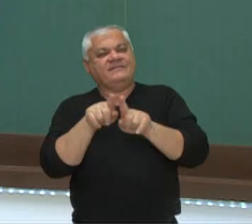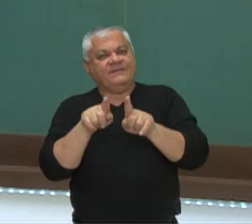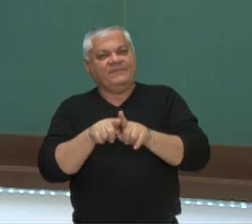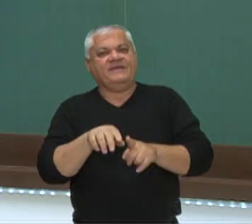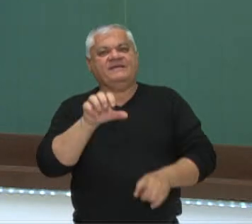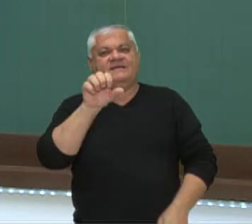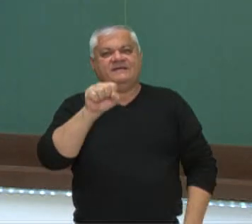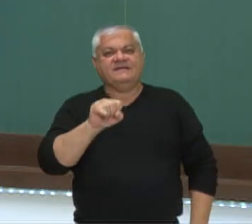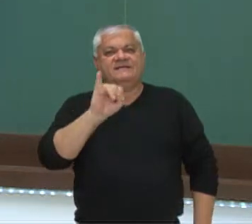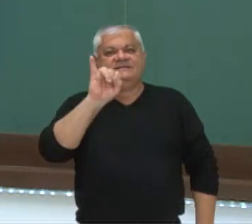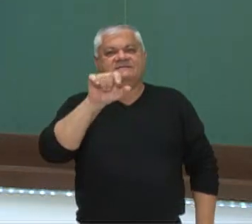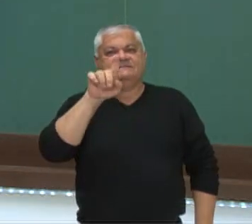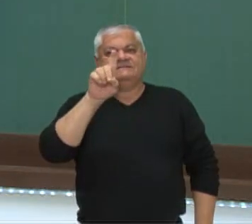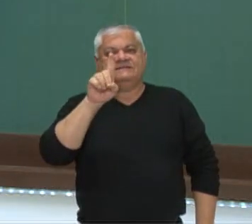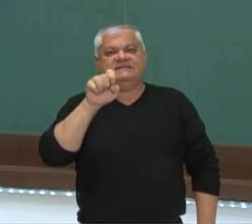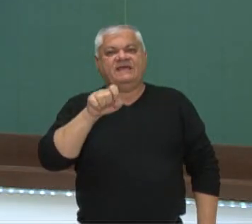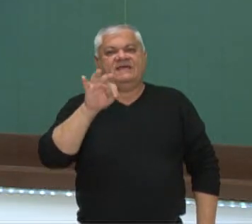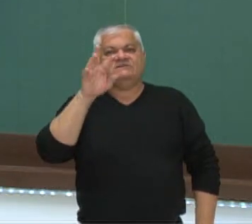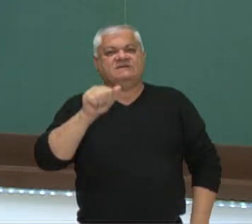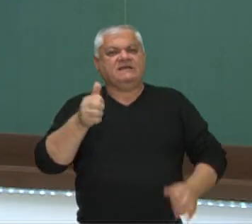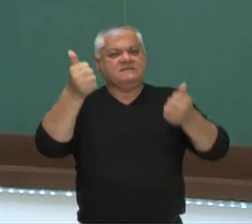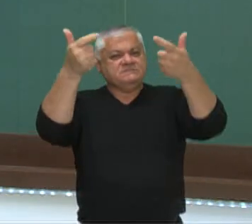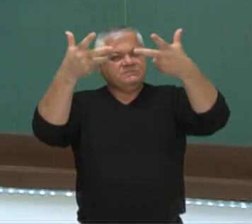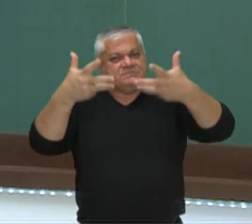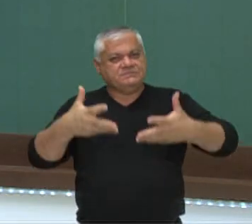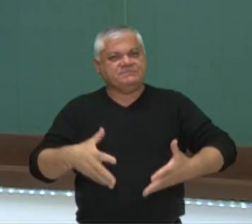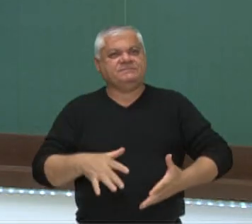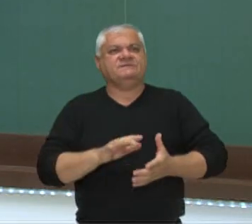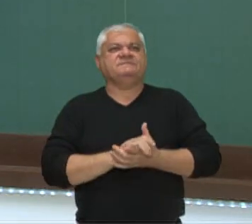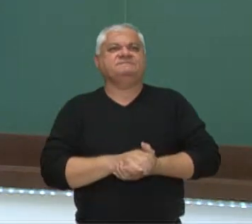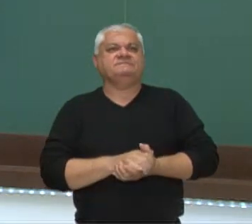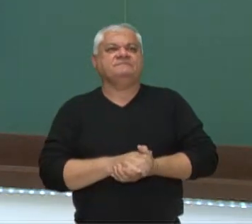coordenada sindética explicativa.